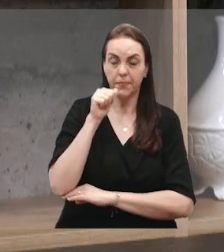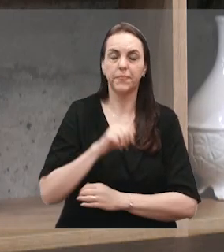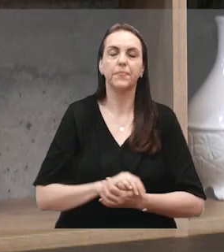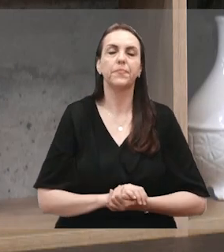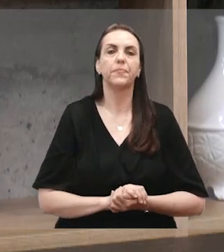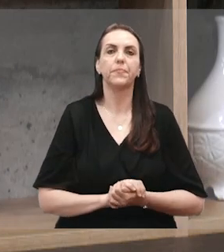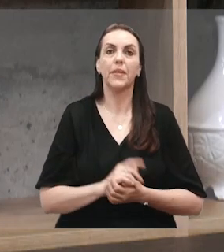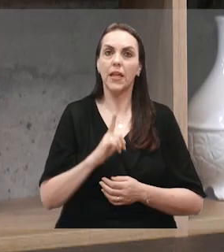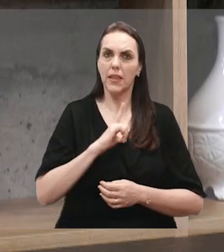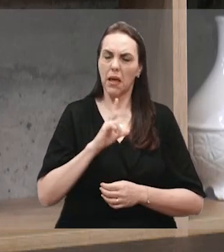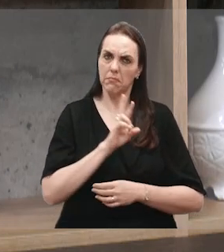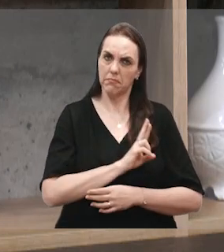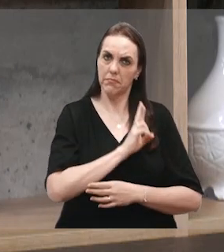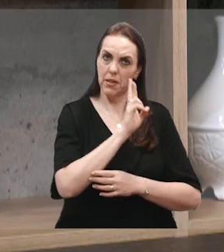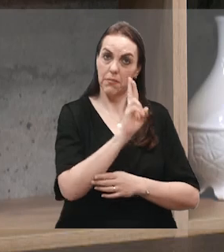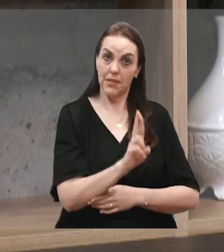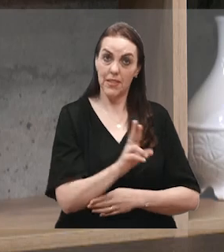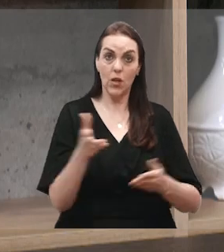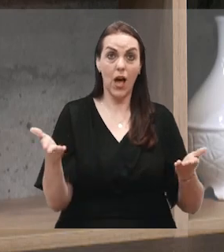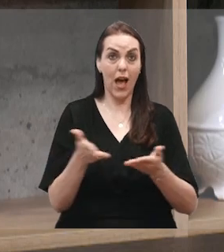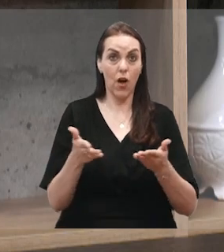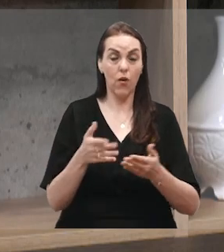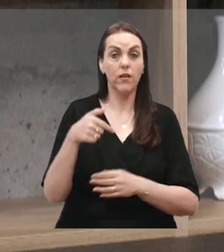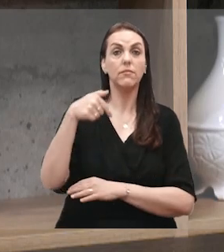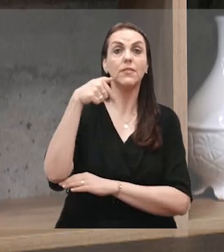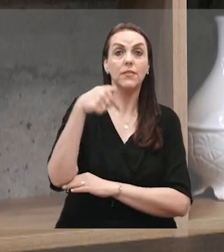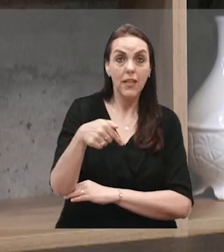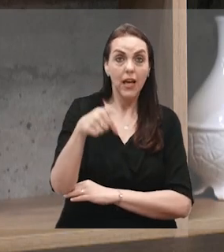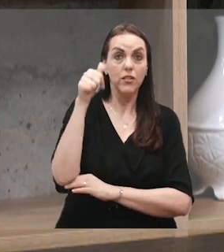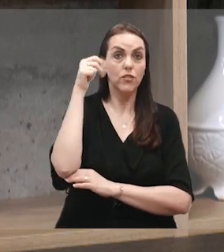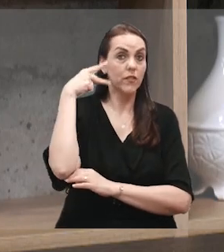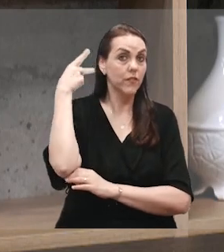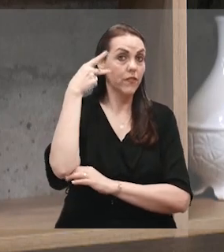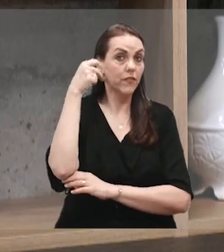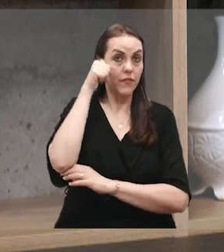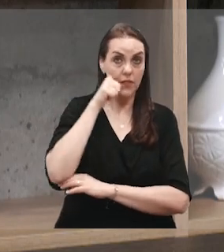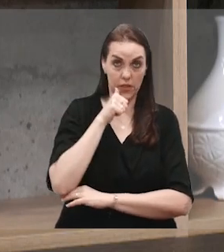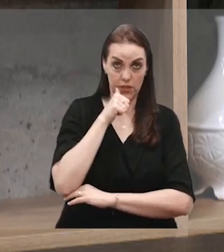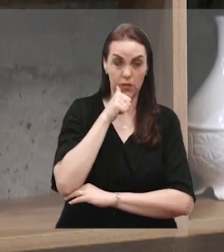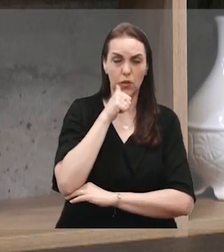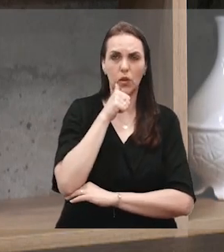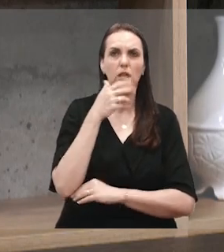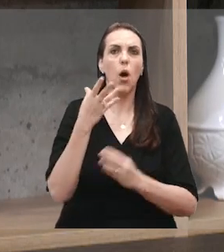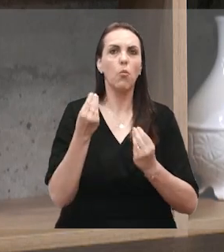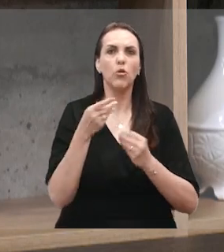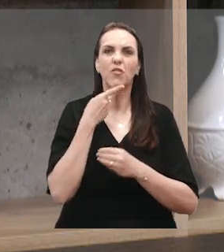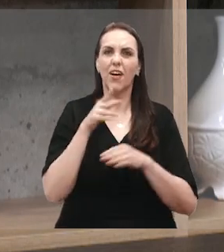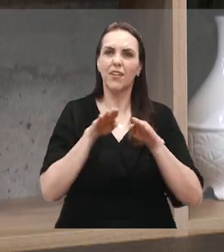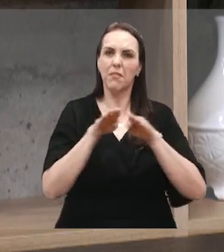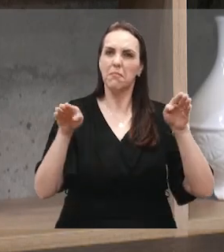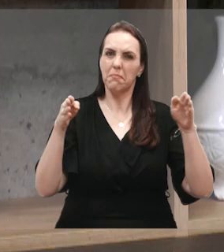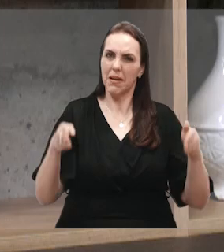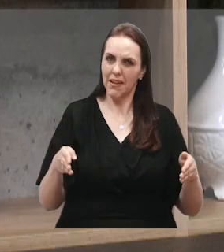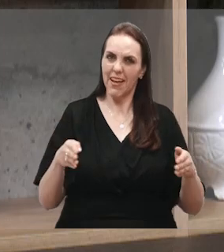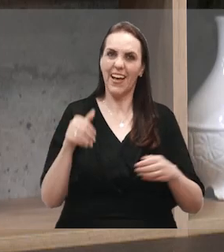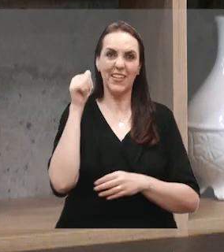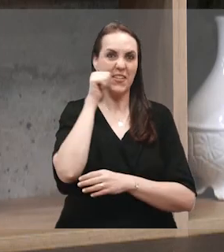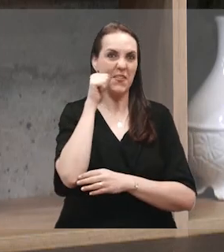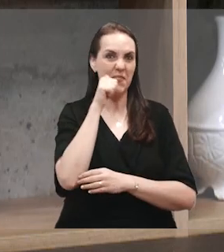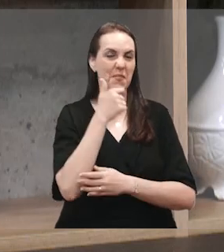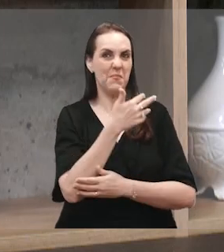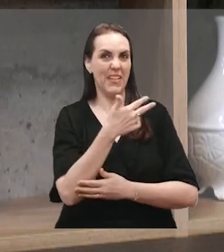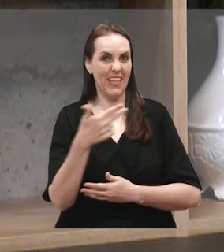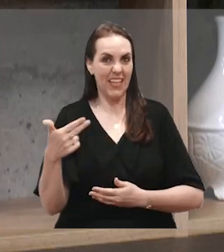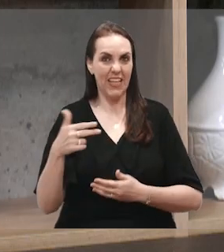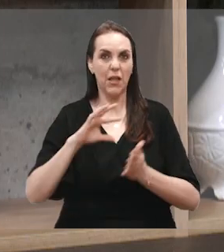maior representatividade agora com 7 vereadoras. Muitos falam até numa bancada feminina, suprapartidária,